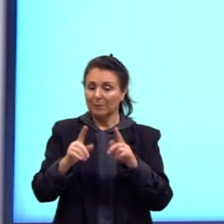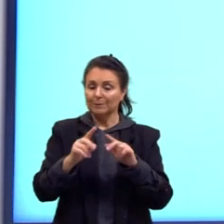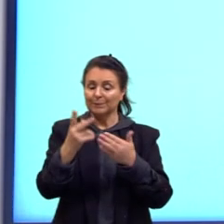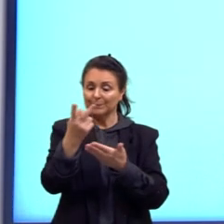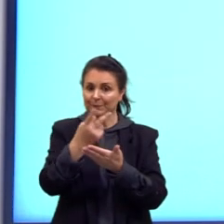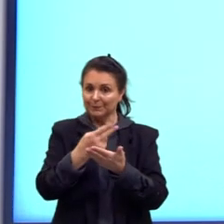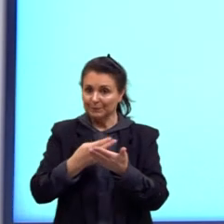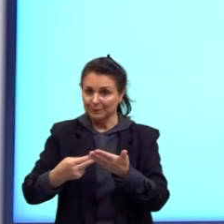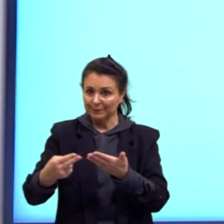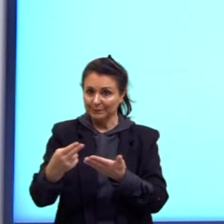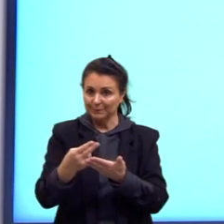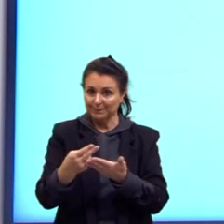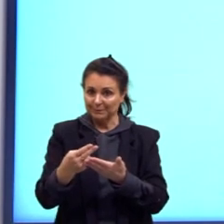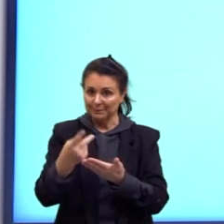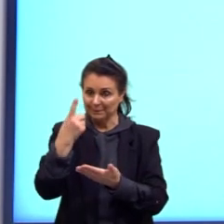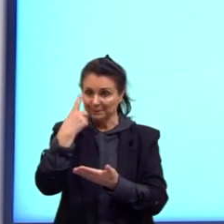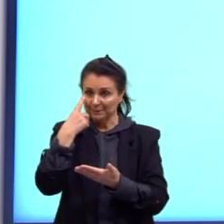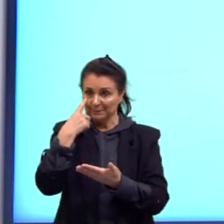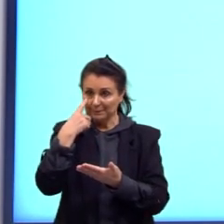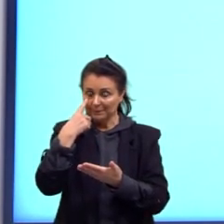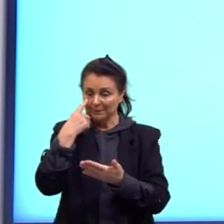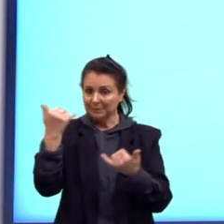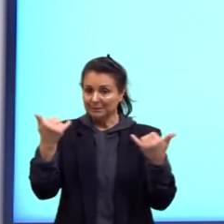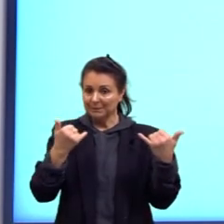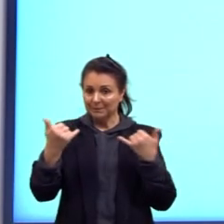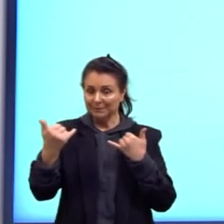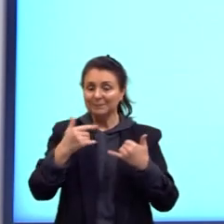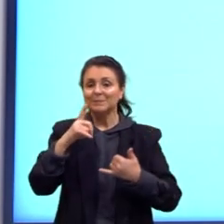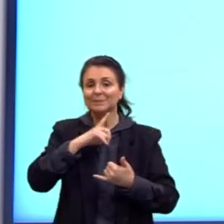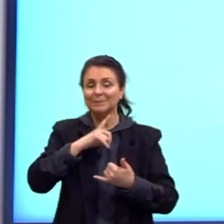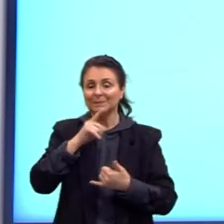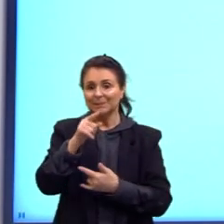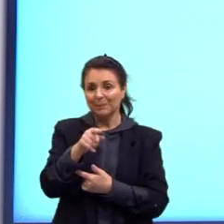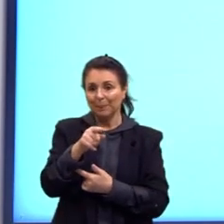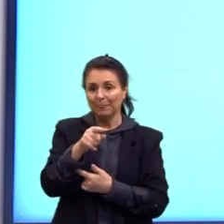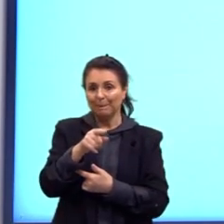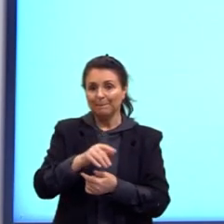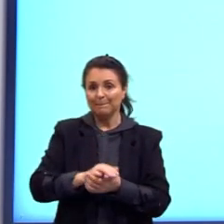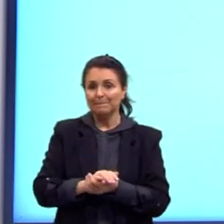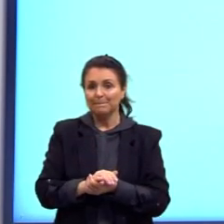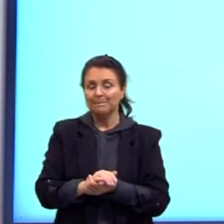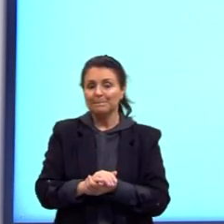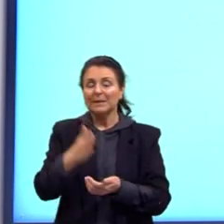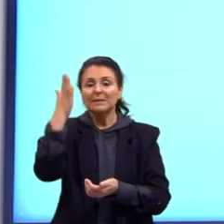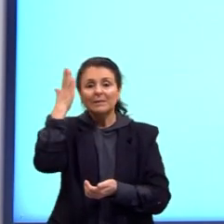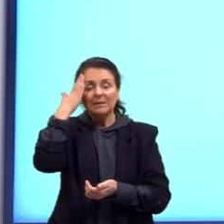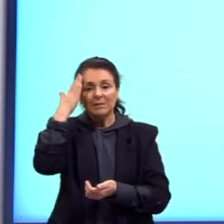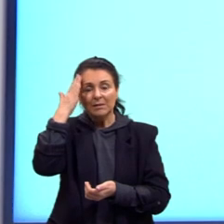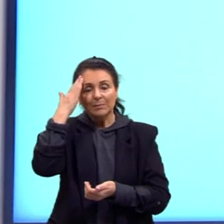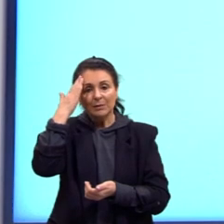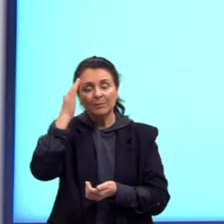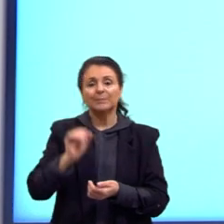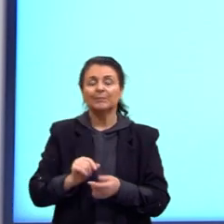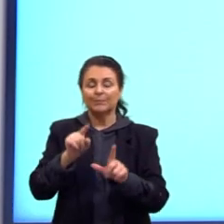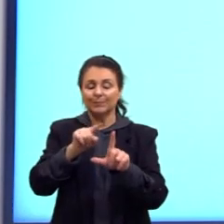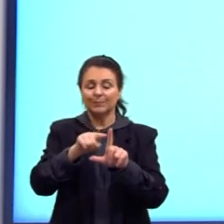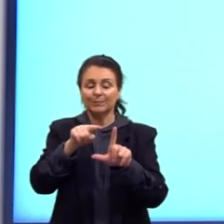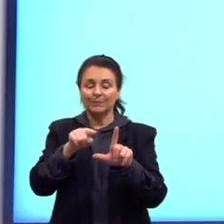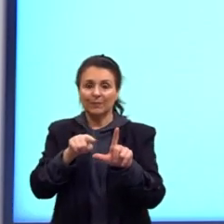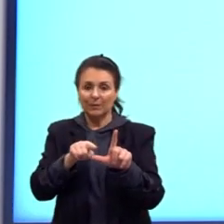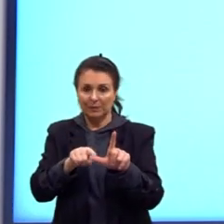figura trouxe ela para cá as informações que nós temos ali nós sabemos então que o